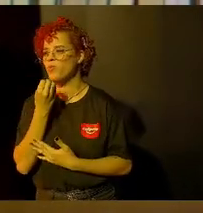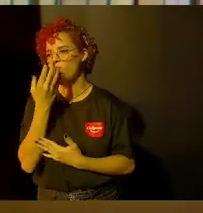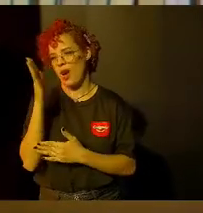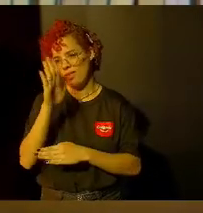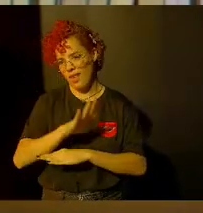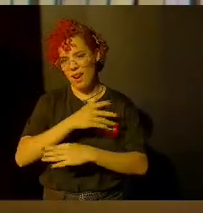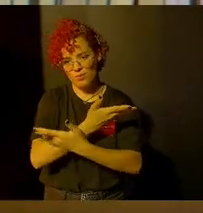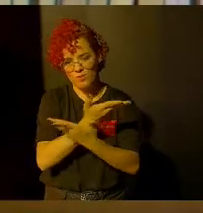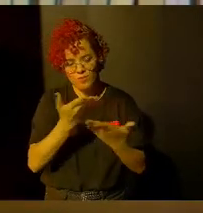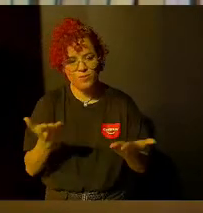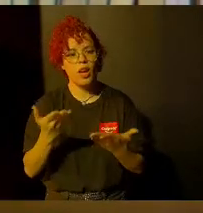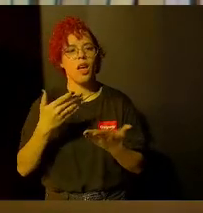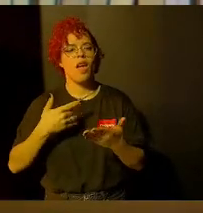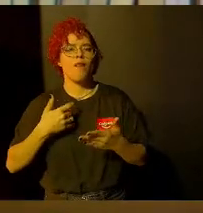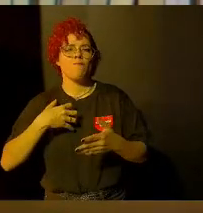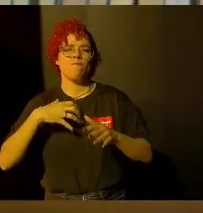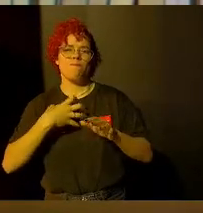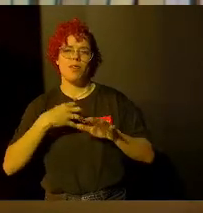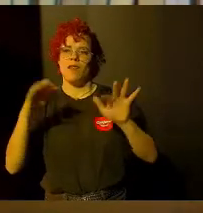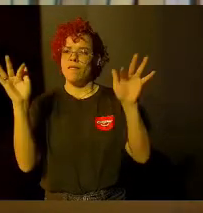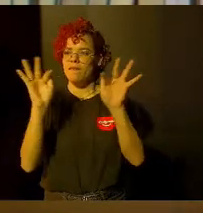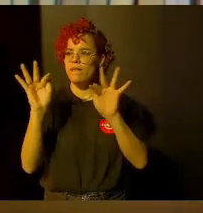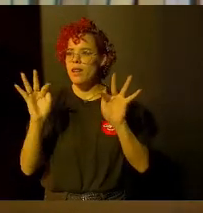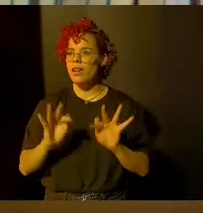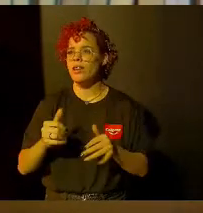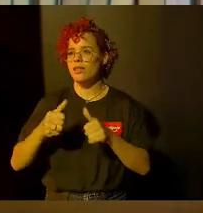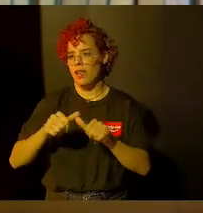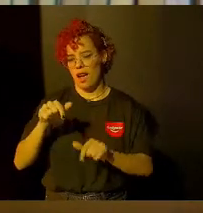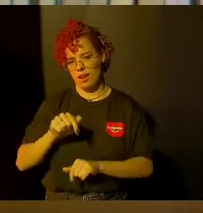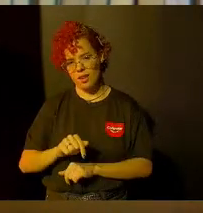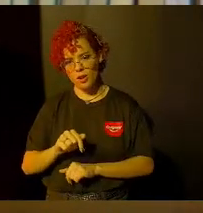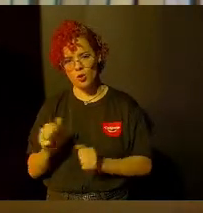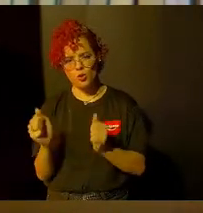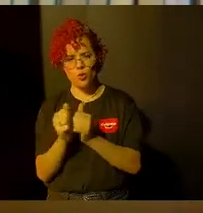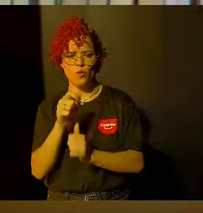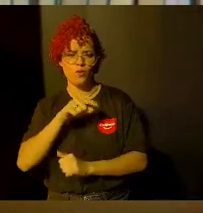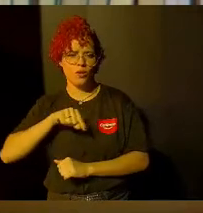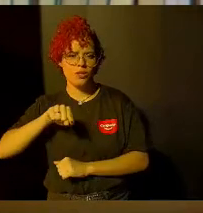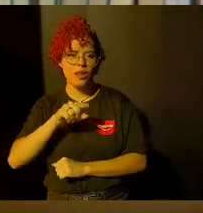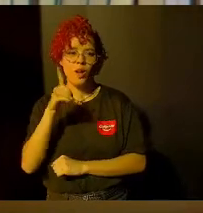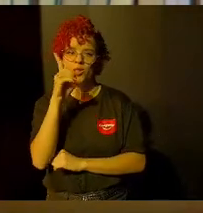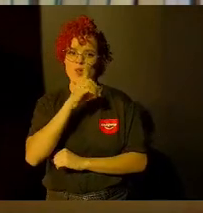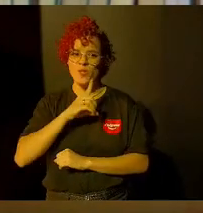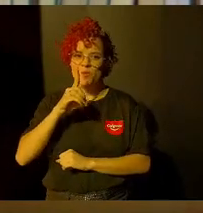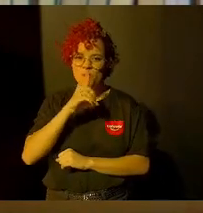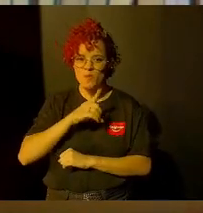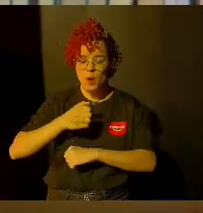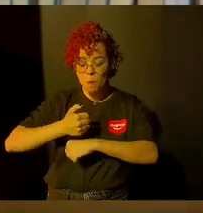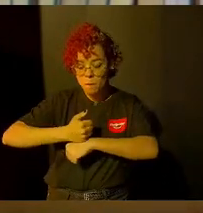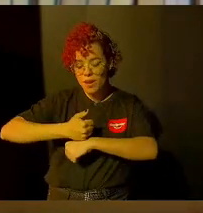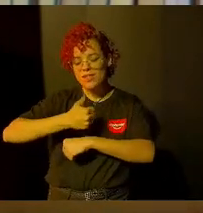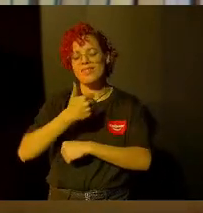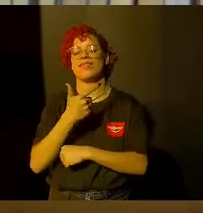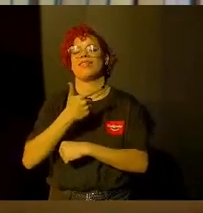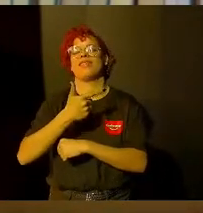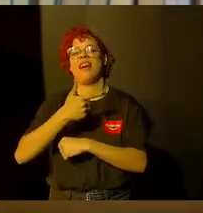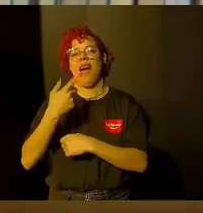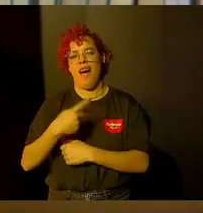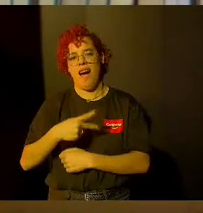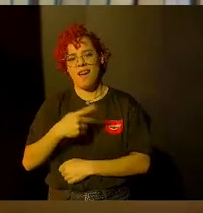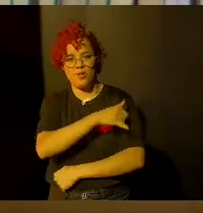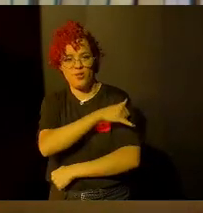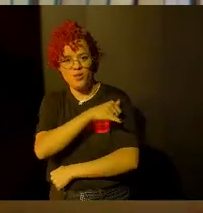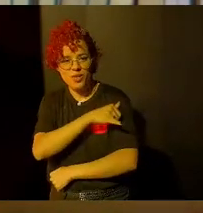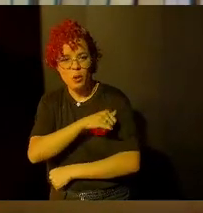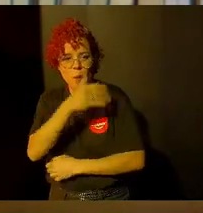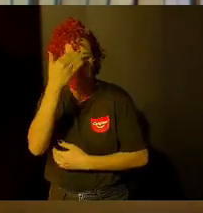todos tô tão feliz de estar aqui com vocês é um domingo né meio-dia no Rio de Janeiro e muito